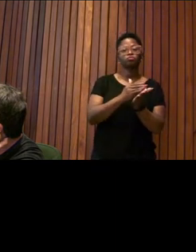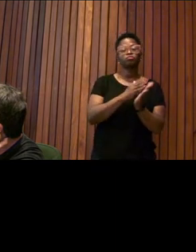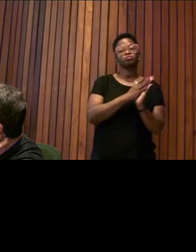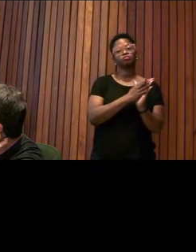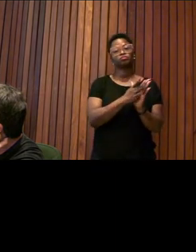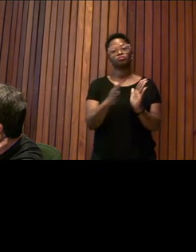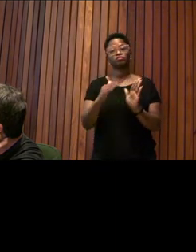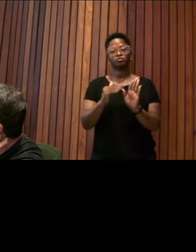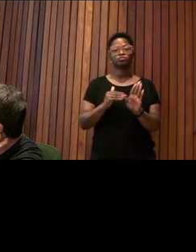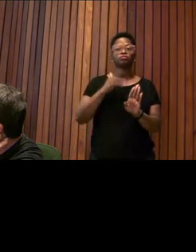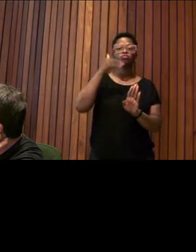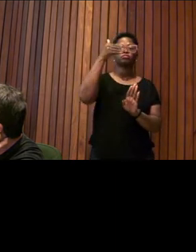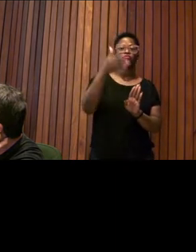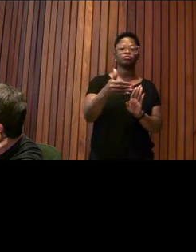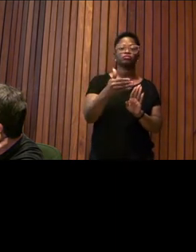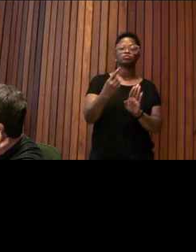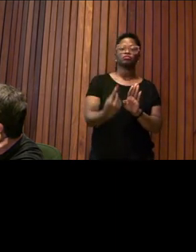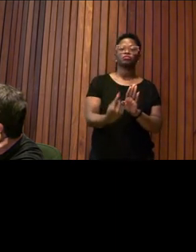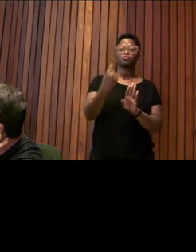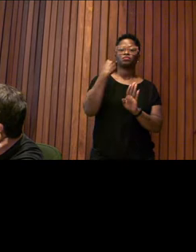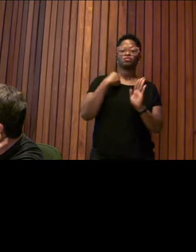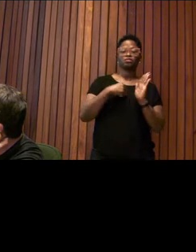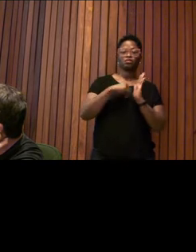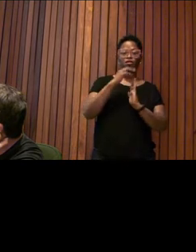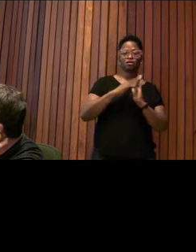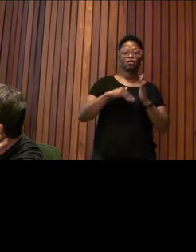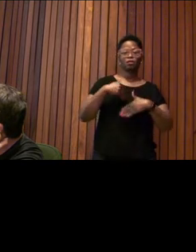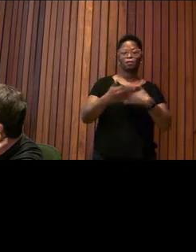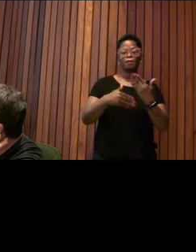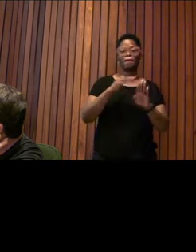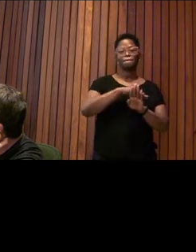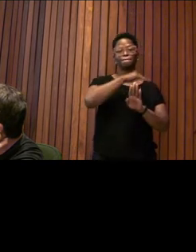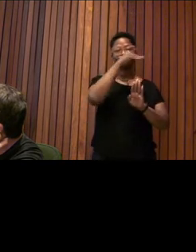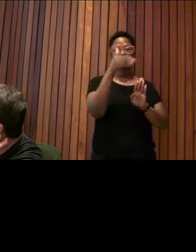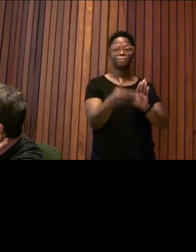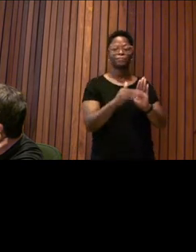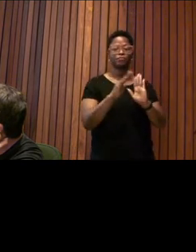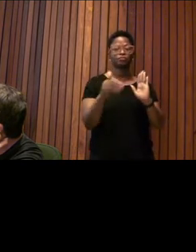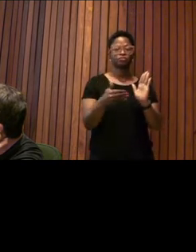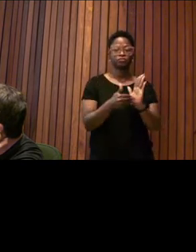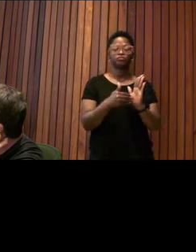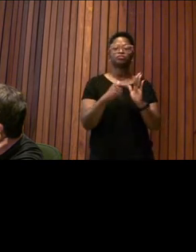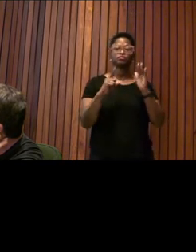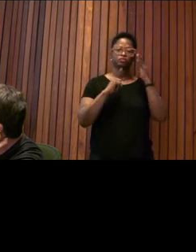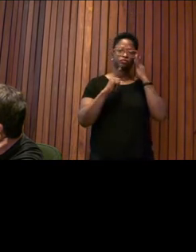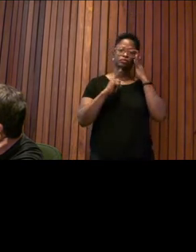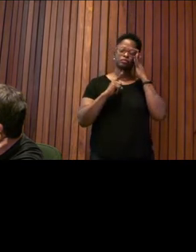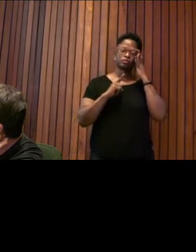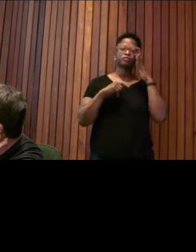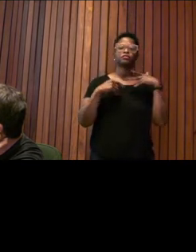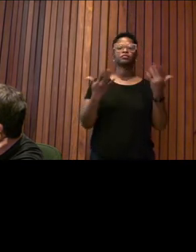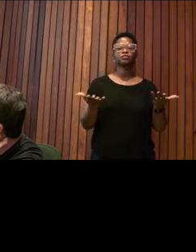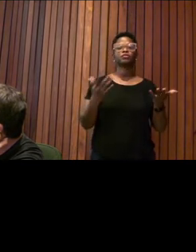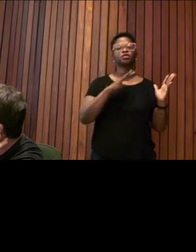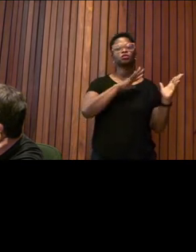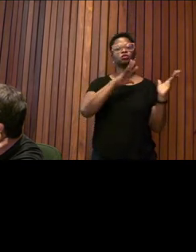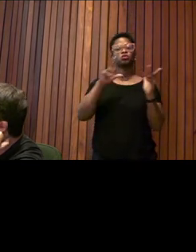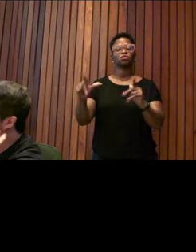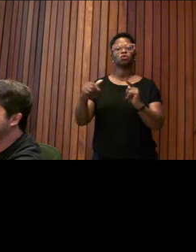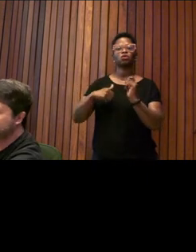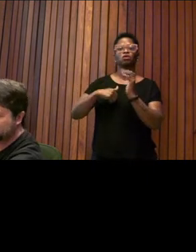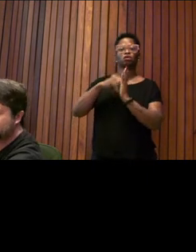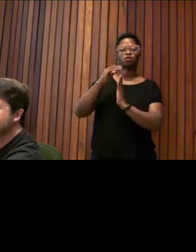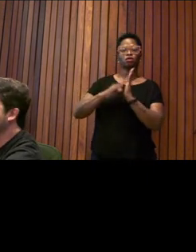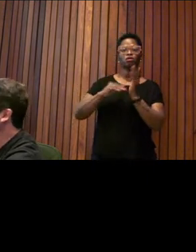eu estava pintando no início e como eu passei a pintar no final. Como eu tive que aquela coisa de, ah, levo todas as minhas tintas,